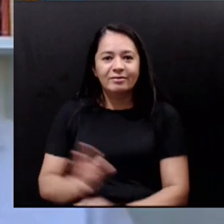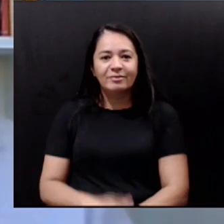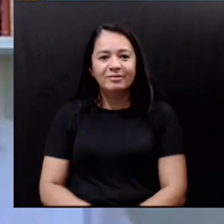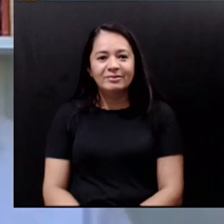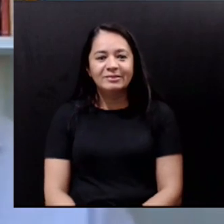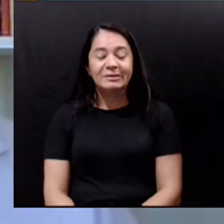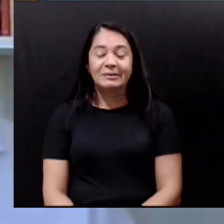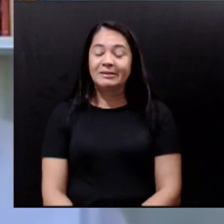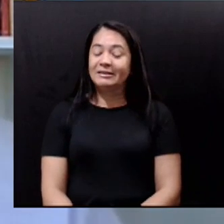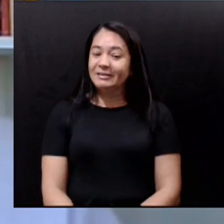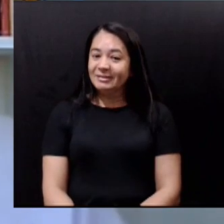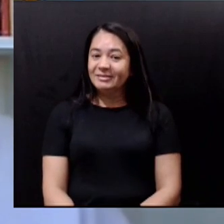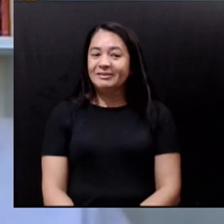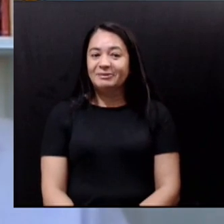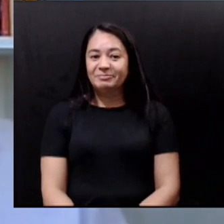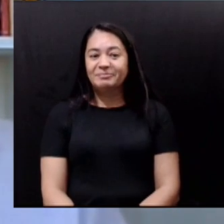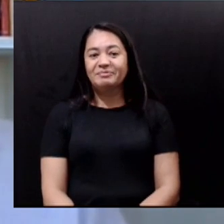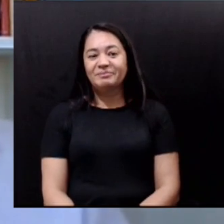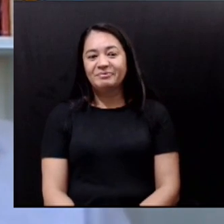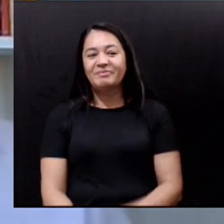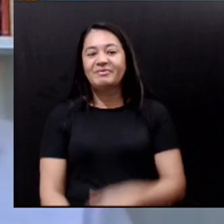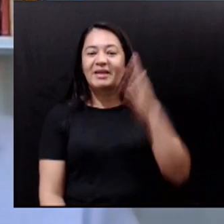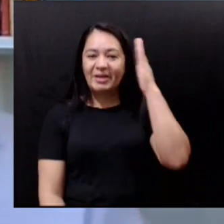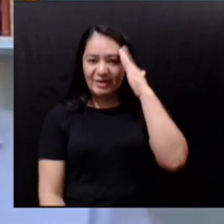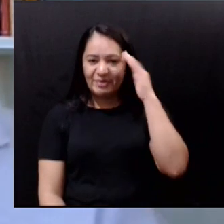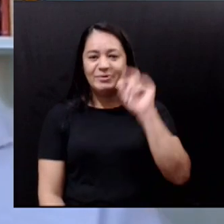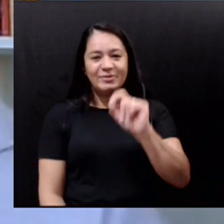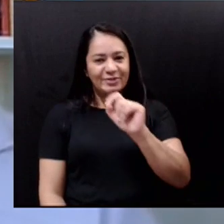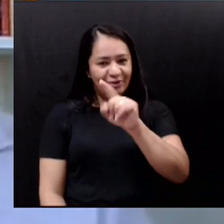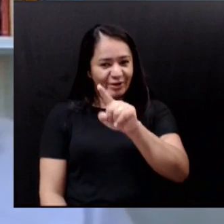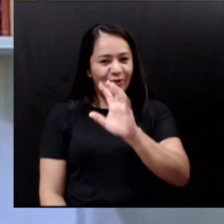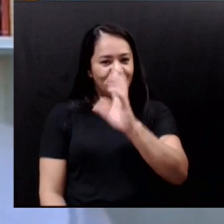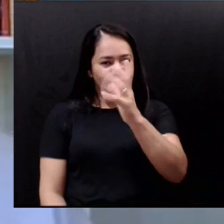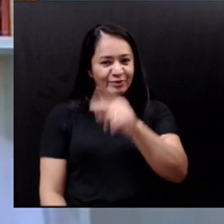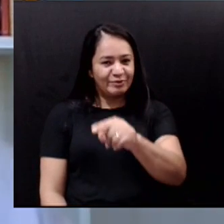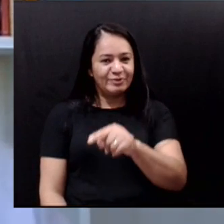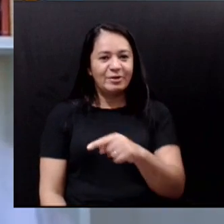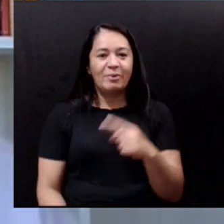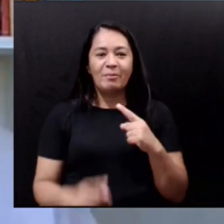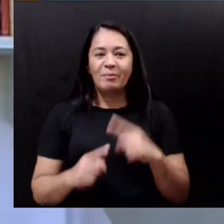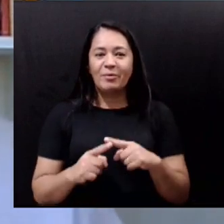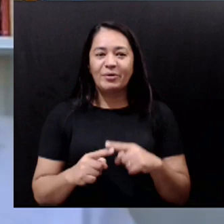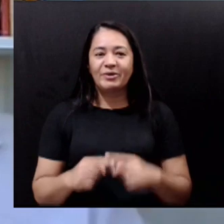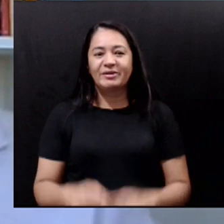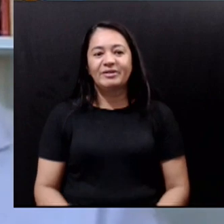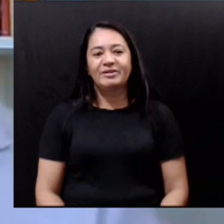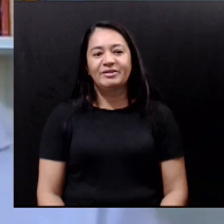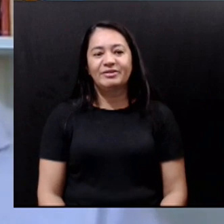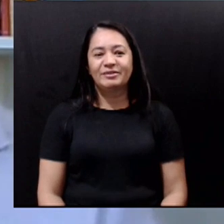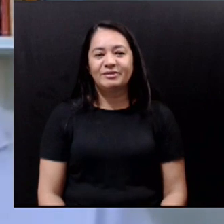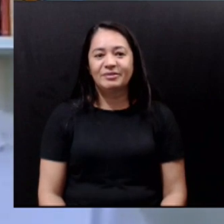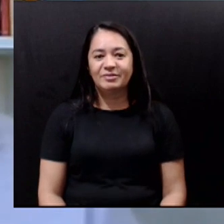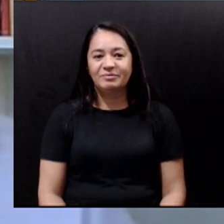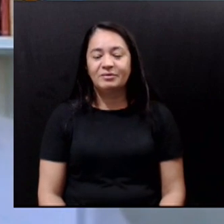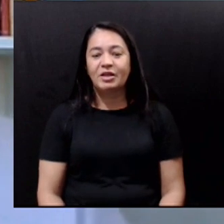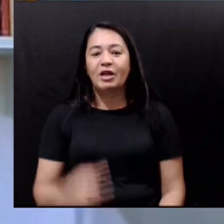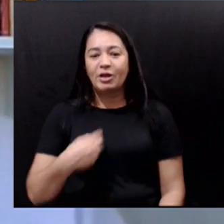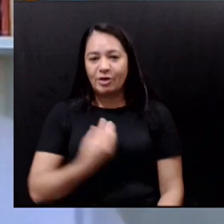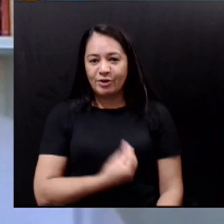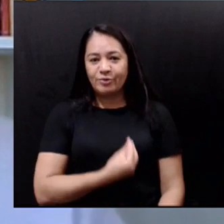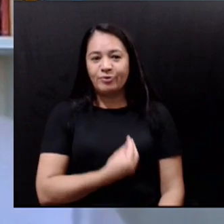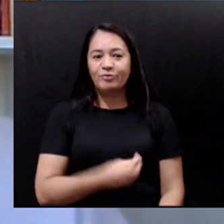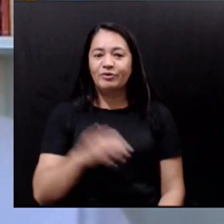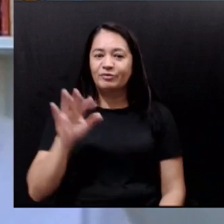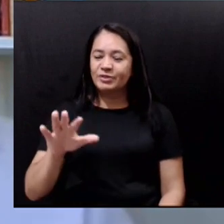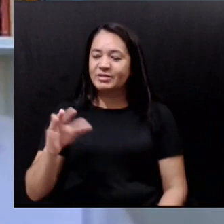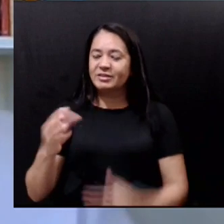Letícia, eu sei muito bem o que você está passando, porque eu convivo um pouco com essa rotina de condomínios